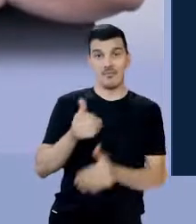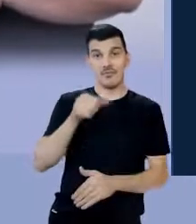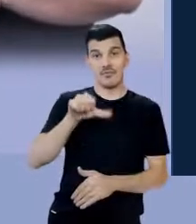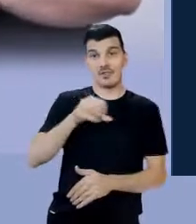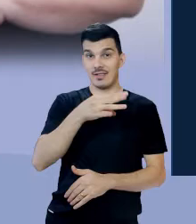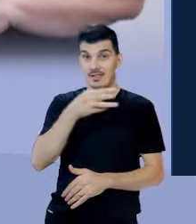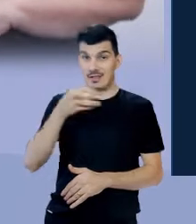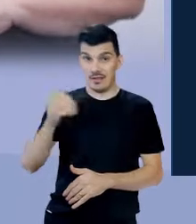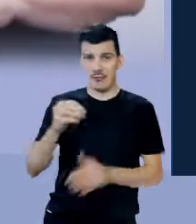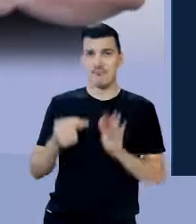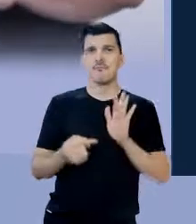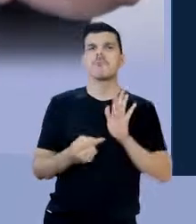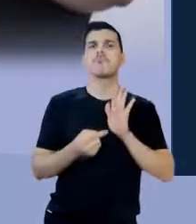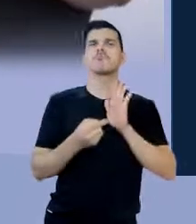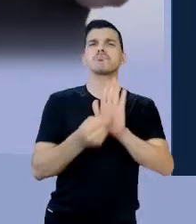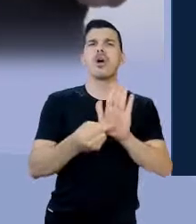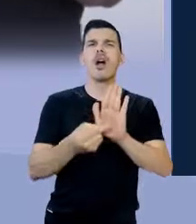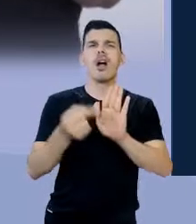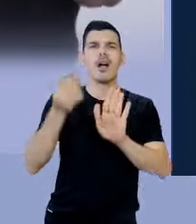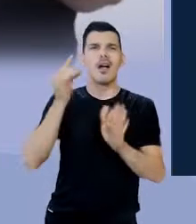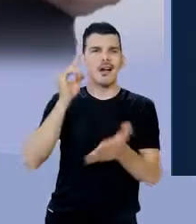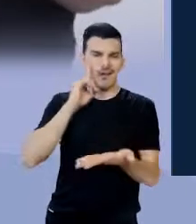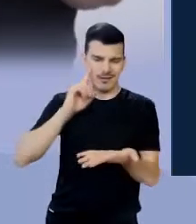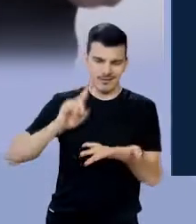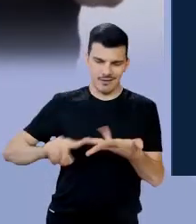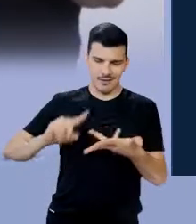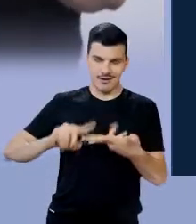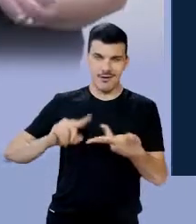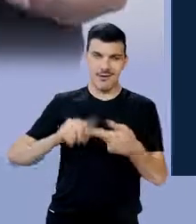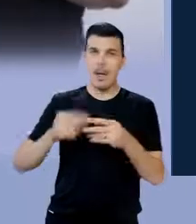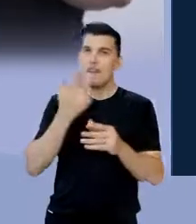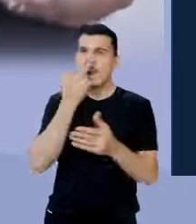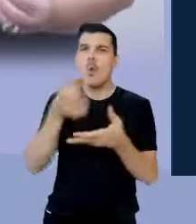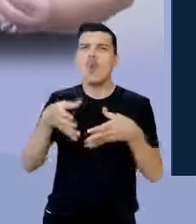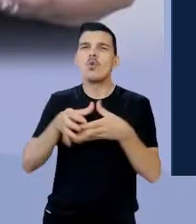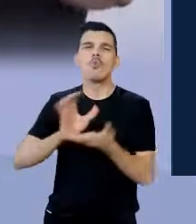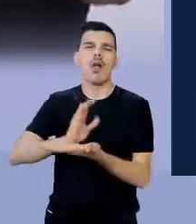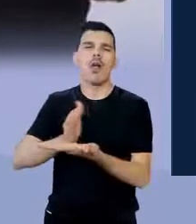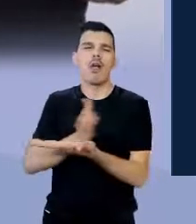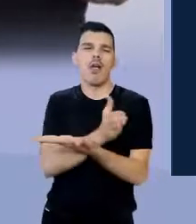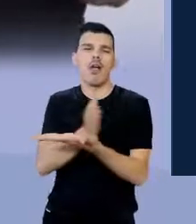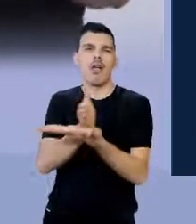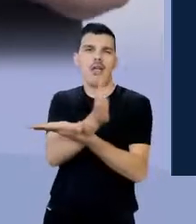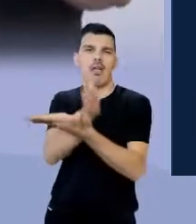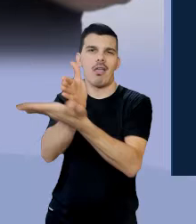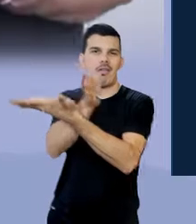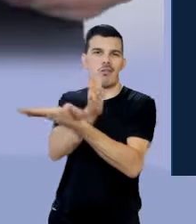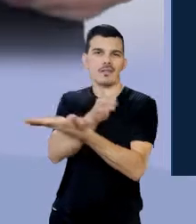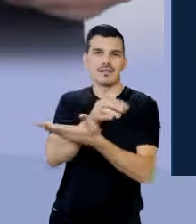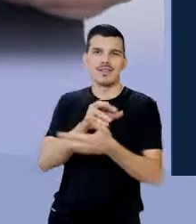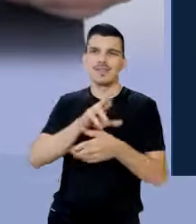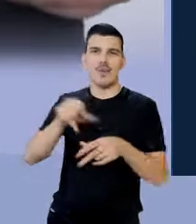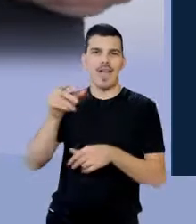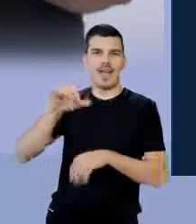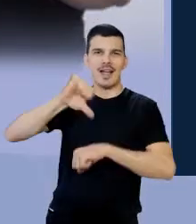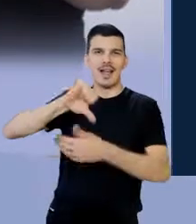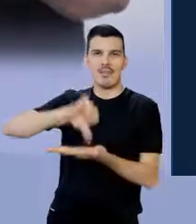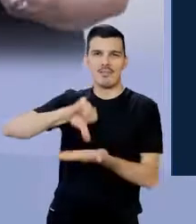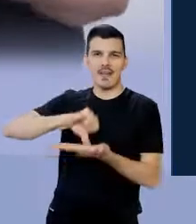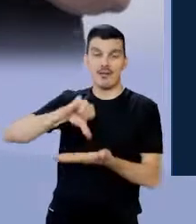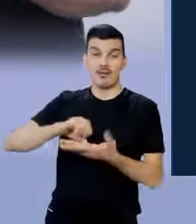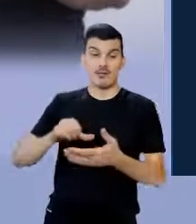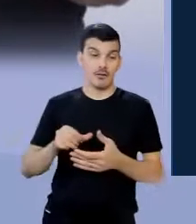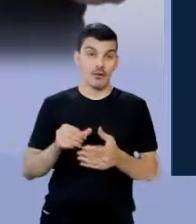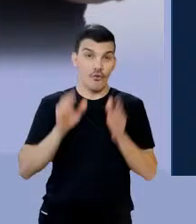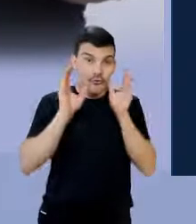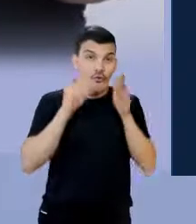da geração de 30, ele vai mostrar os marginalizados dos centros urbanos e,